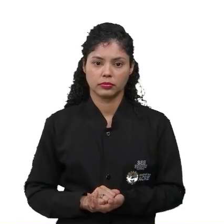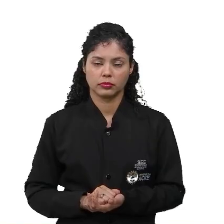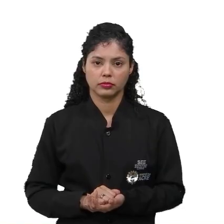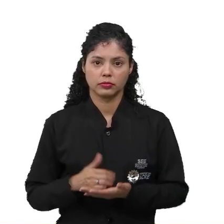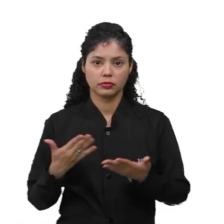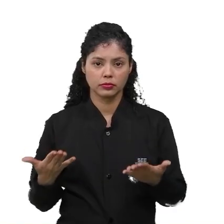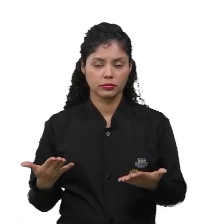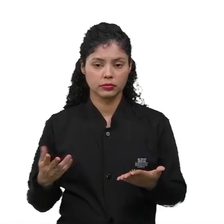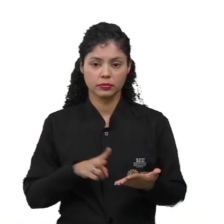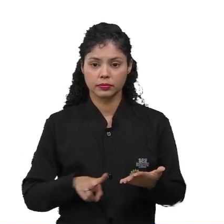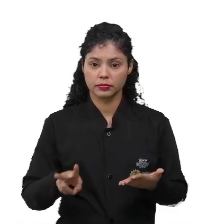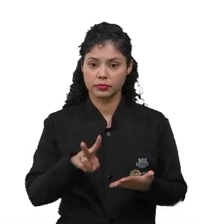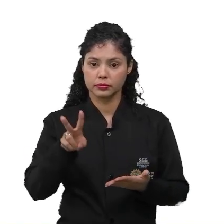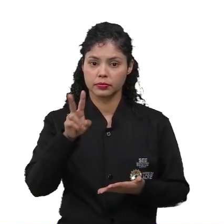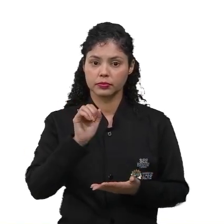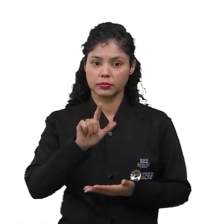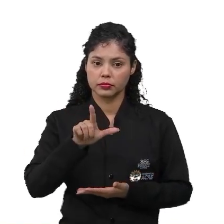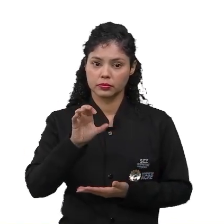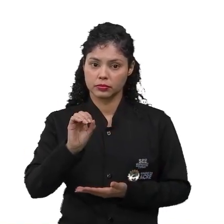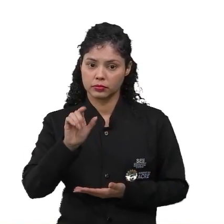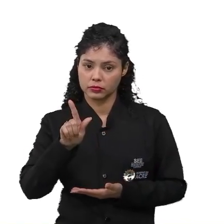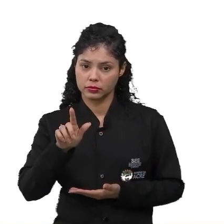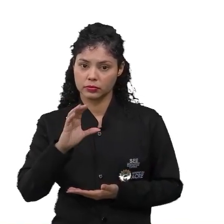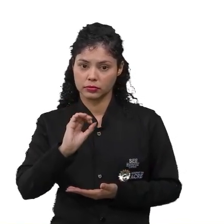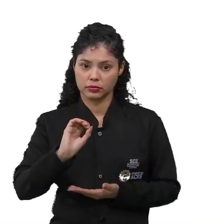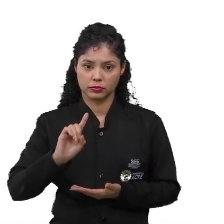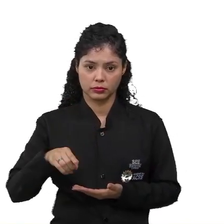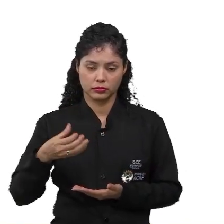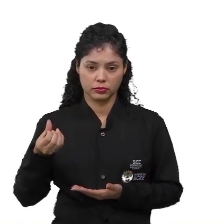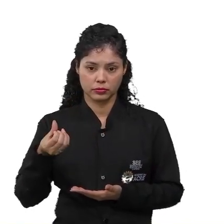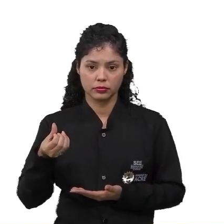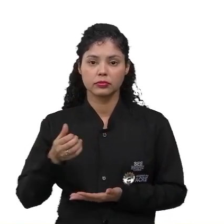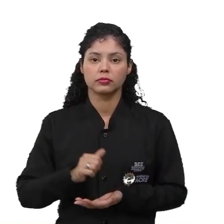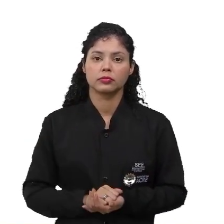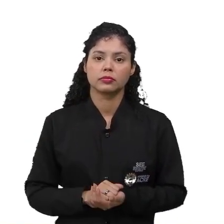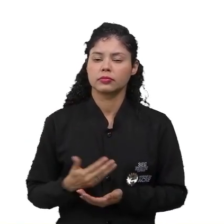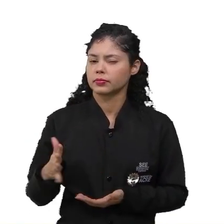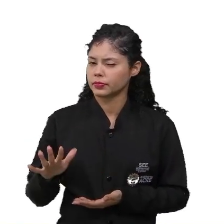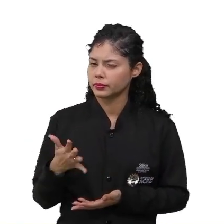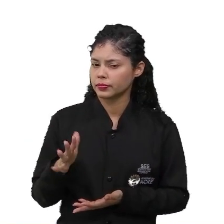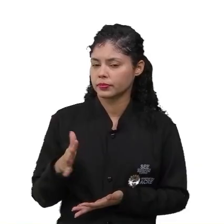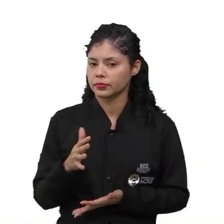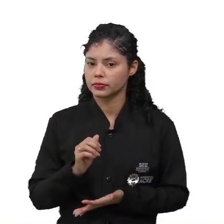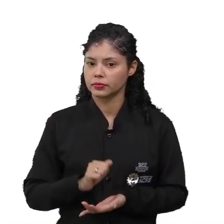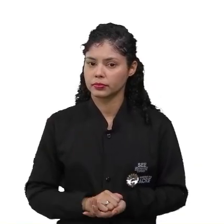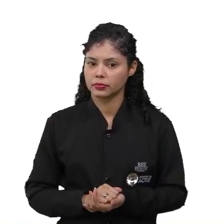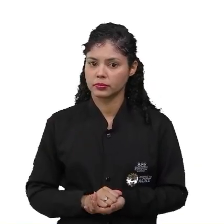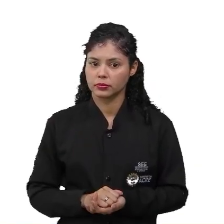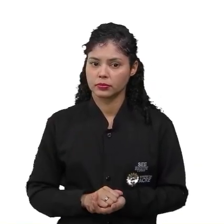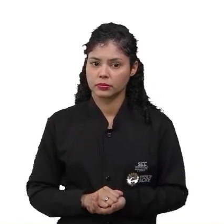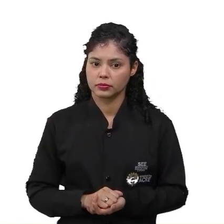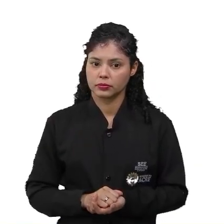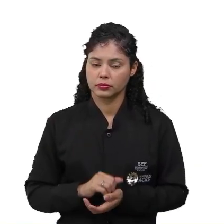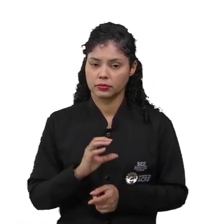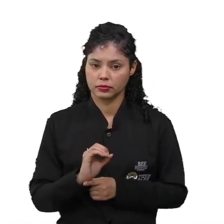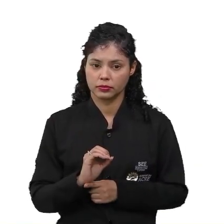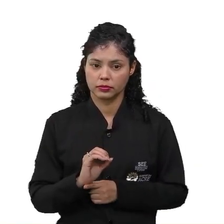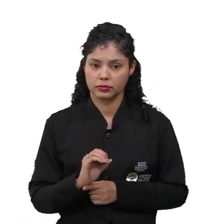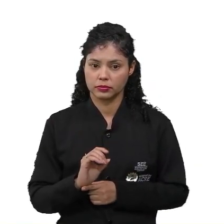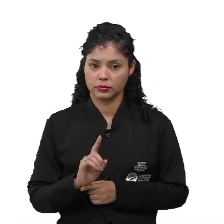Esse valor log de 1,06 na base 10 é aproximadamente